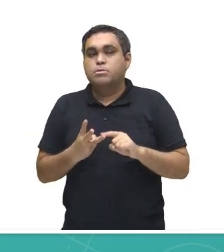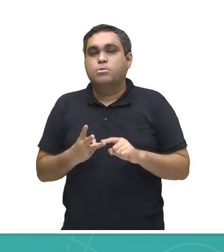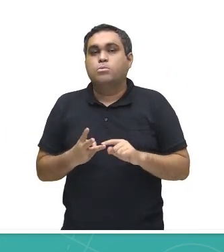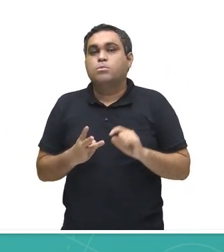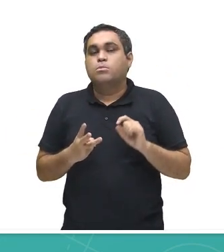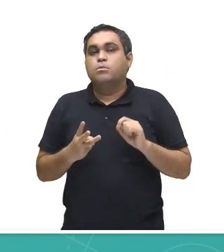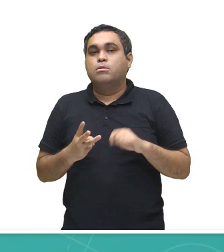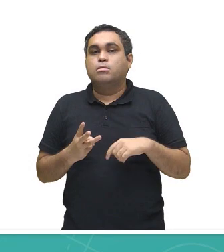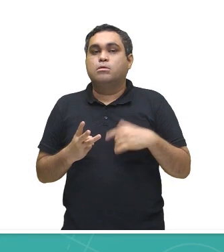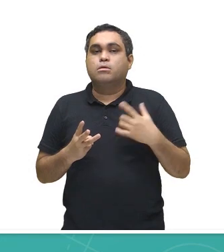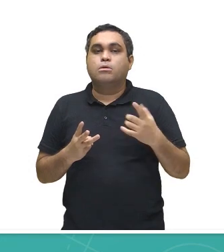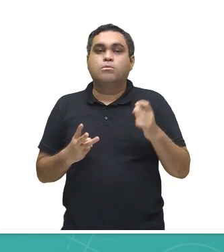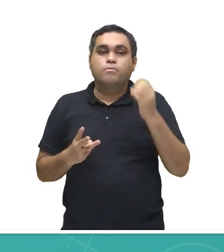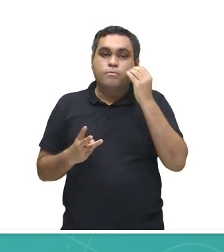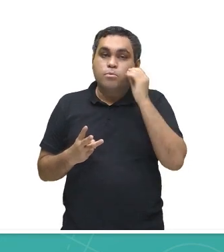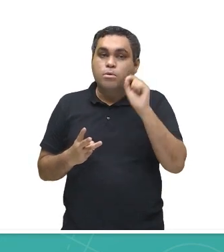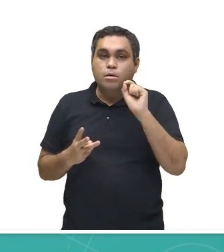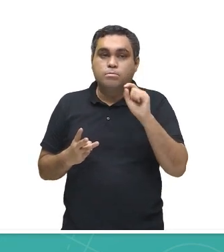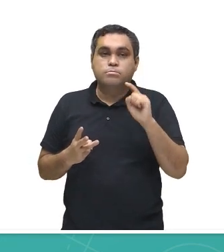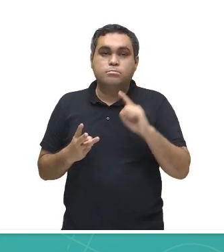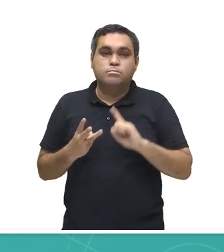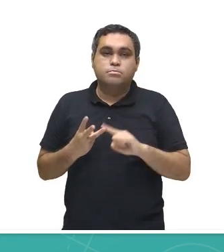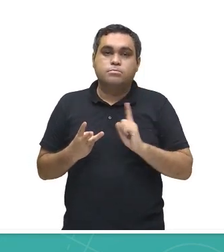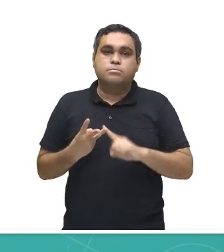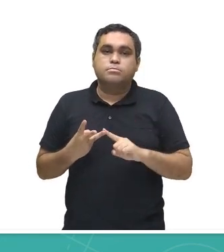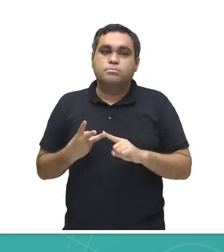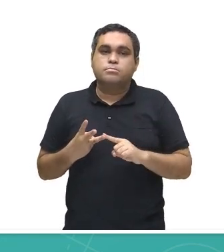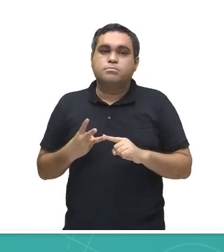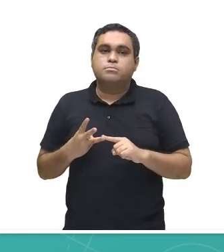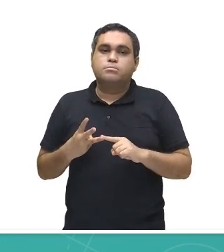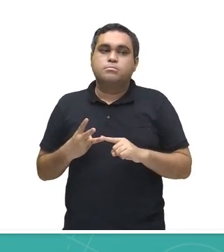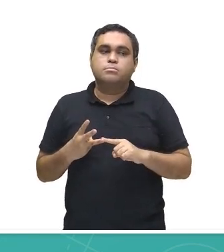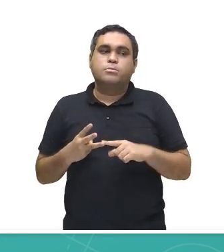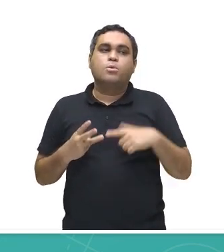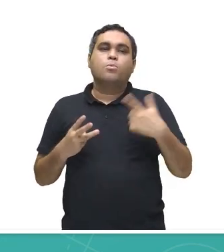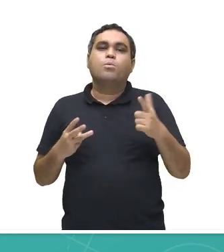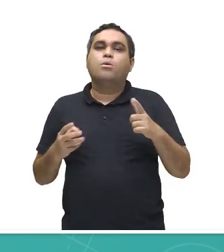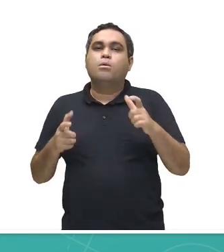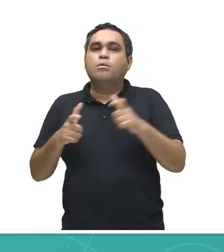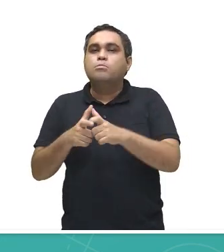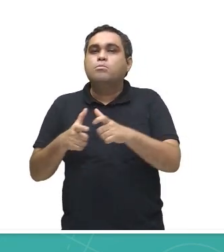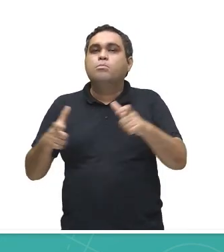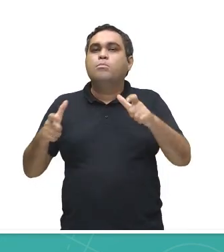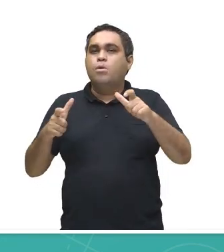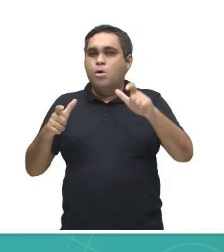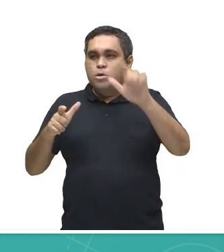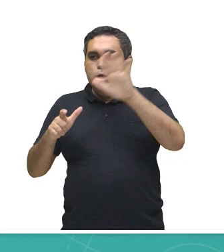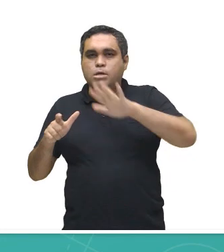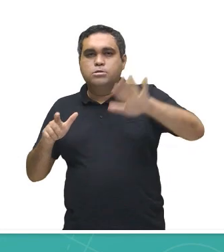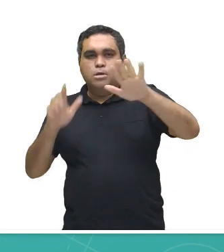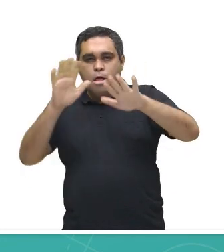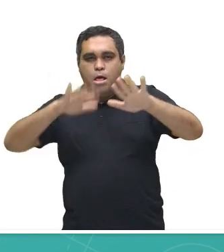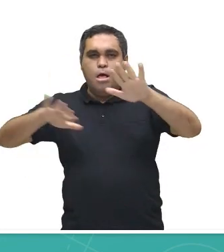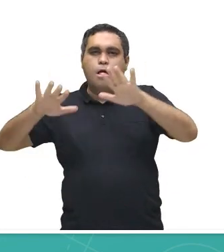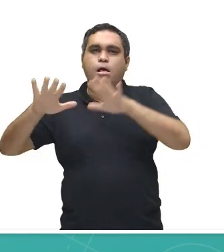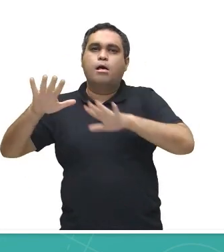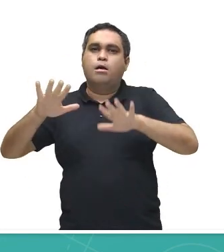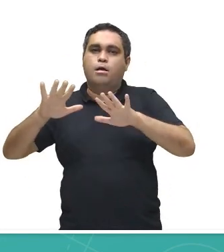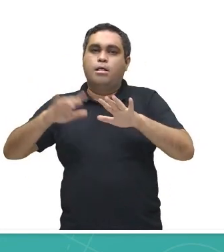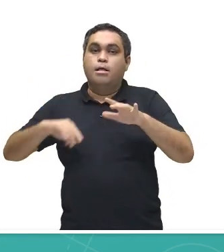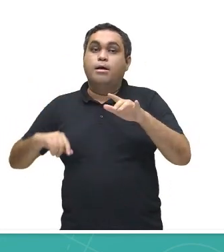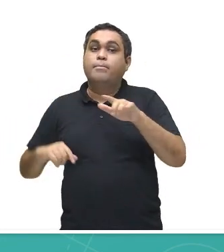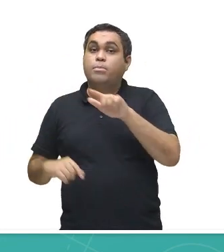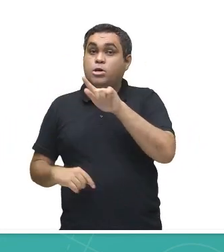3, né, vamos verificar aí que quais são as macro-regiões do Brasil conforme a regionalização, lembrem lá,